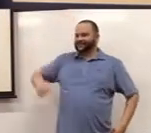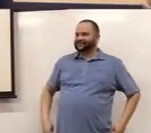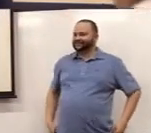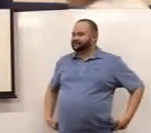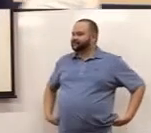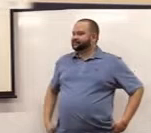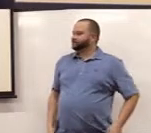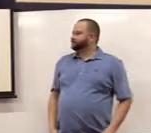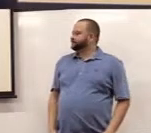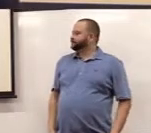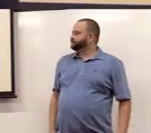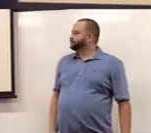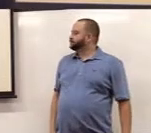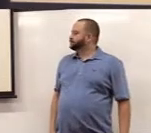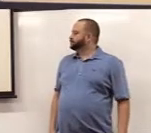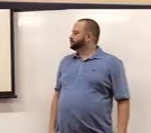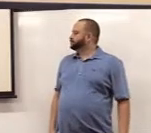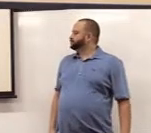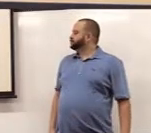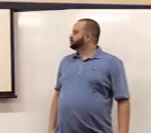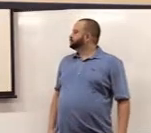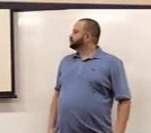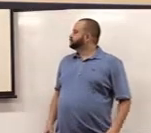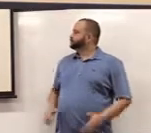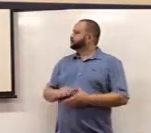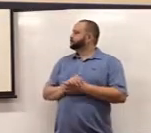Akademie von Herr Ludwig van Beethoven.